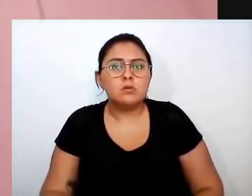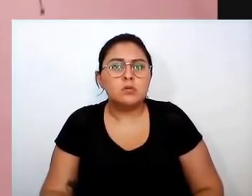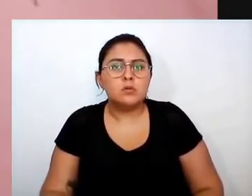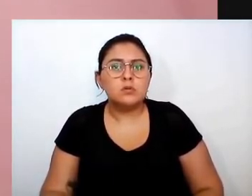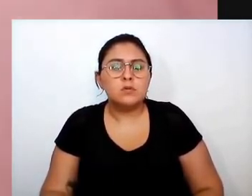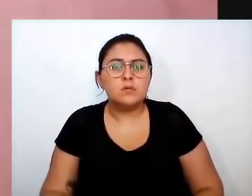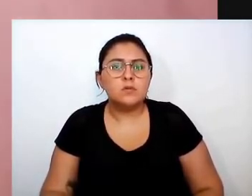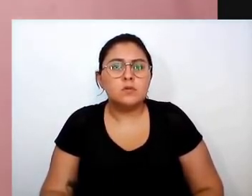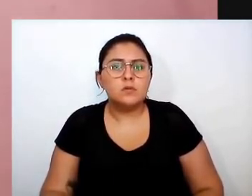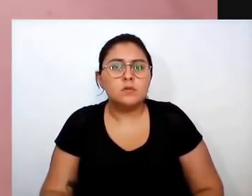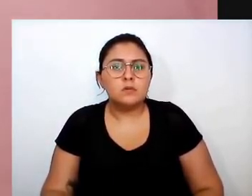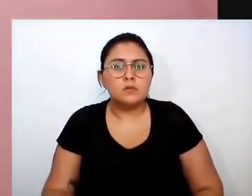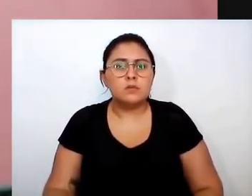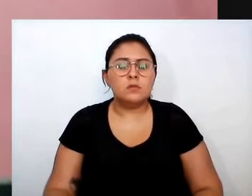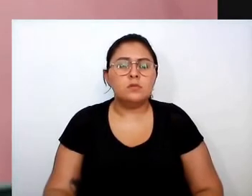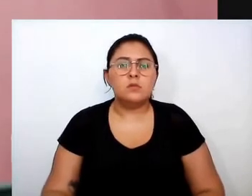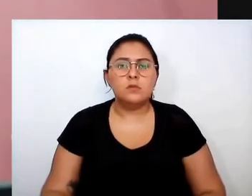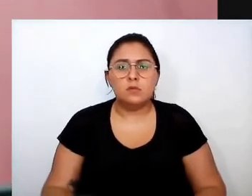seguida.